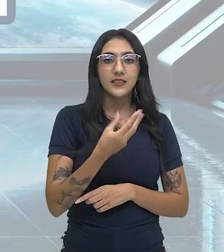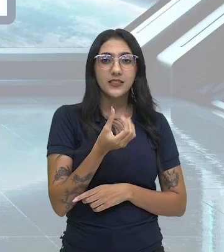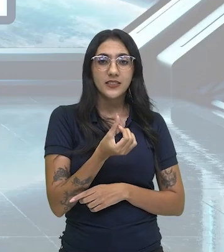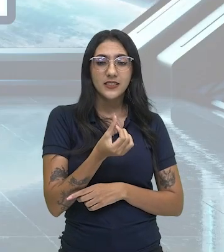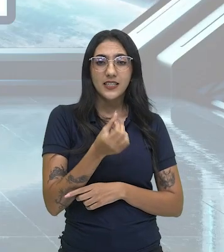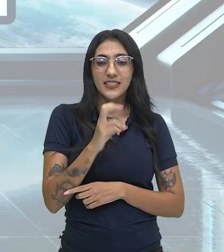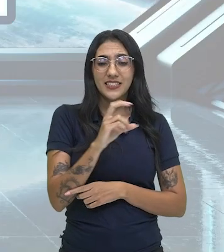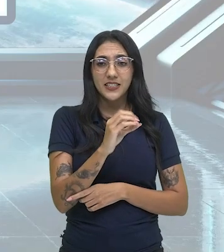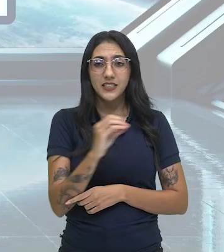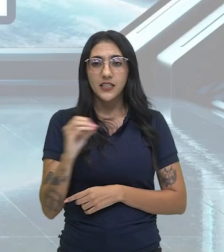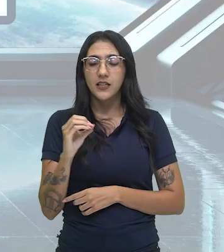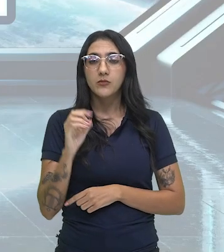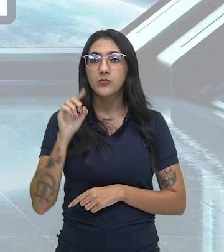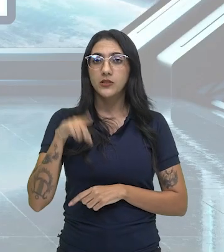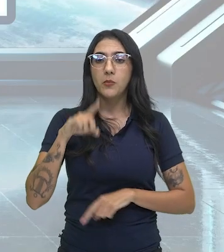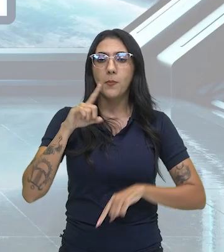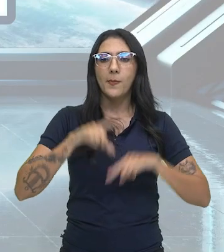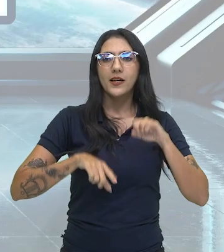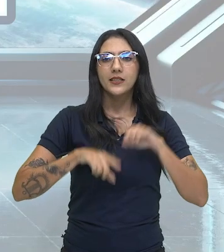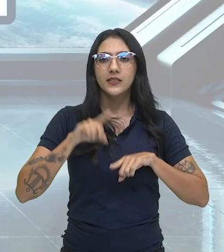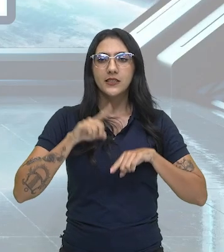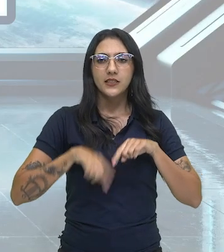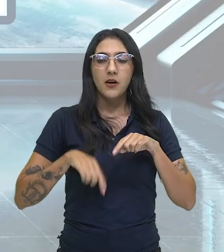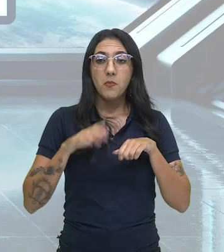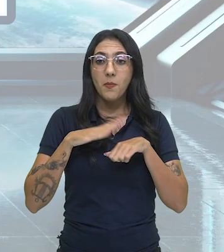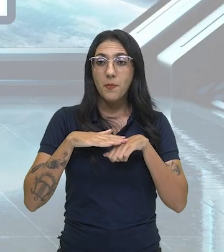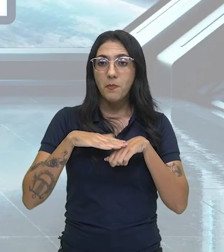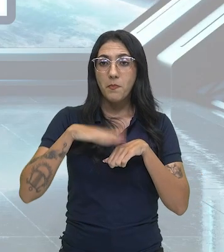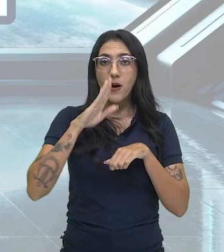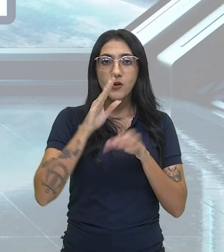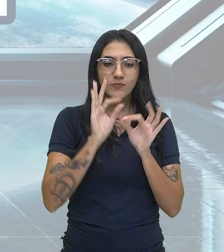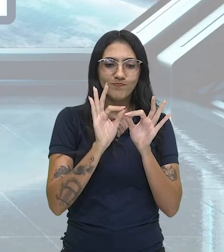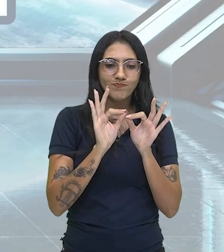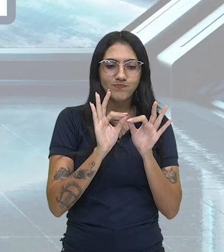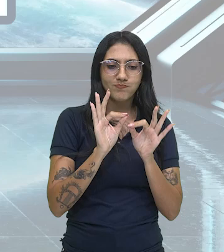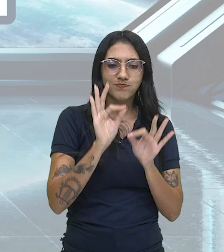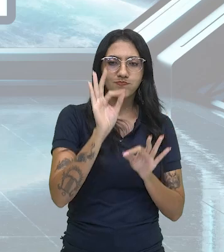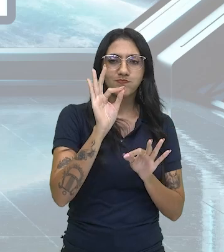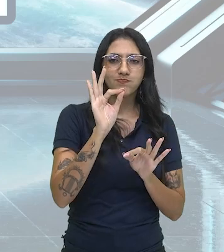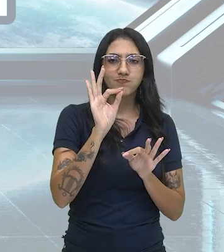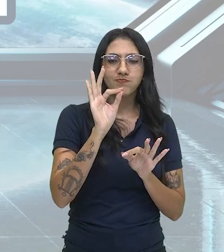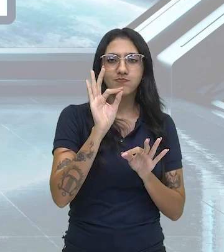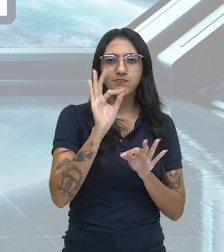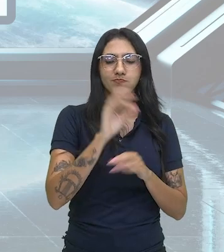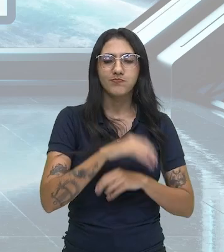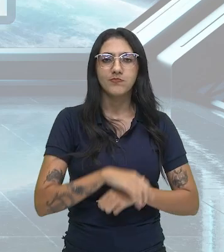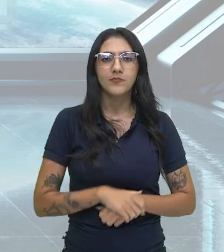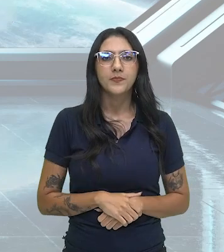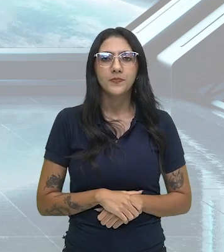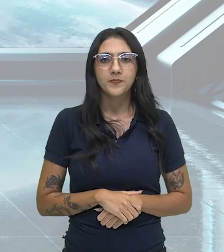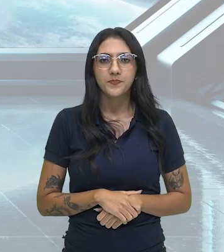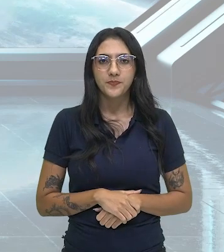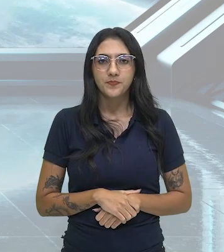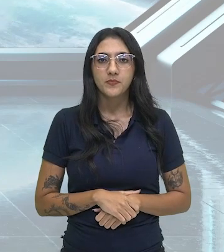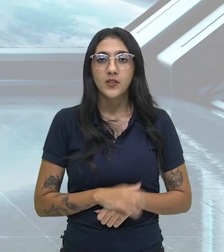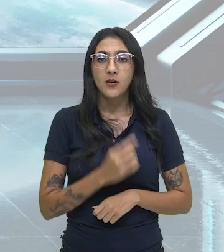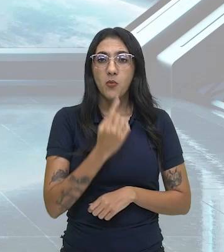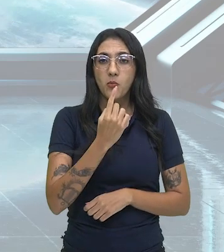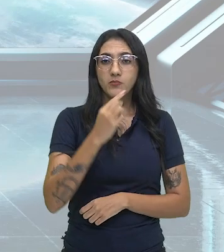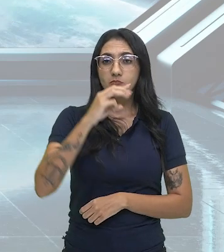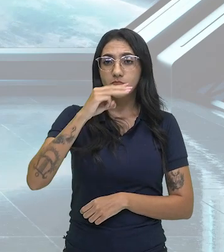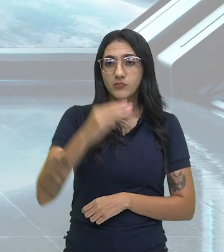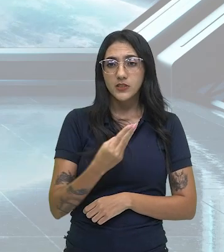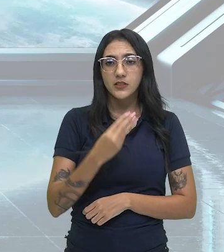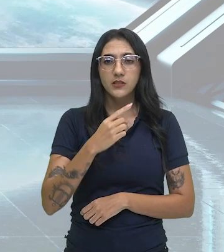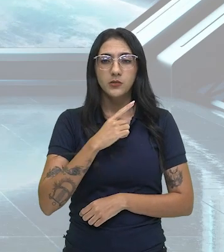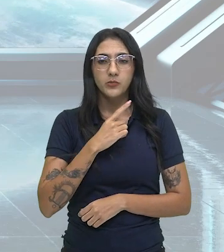36.500 são detritos espaciais maiores que 10 centímetros. 1 milhão tem